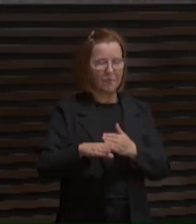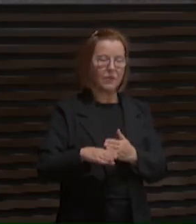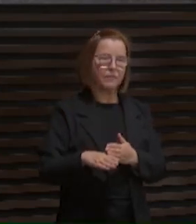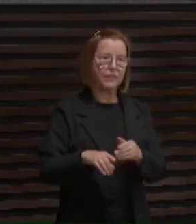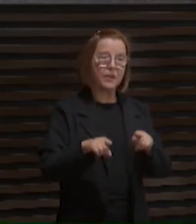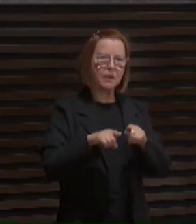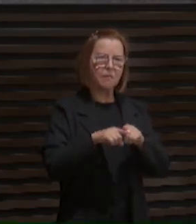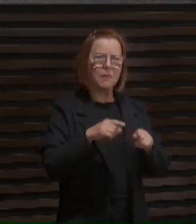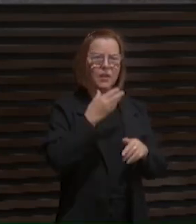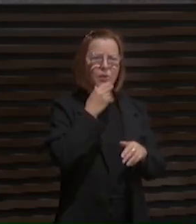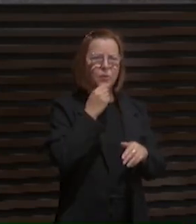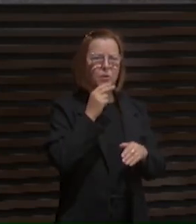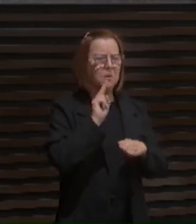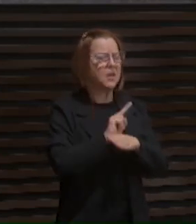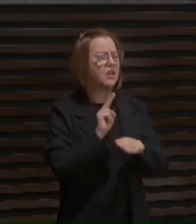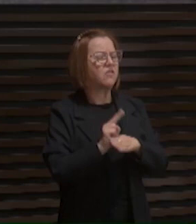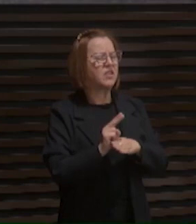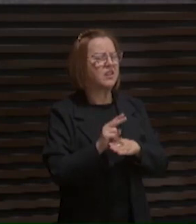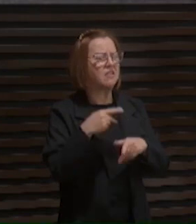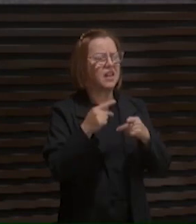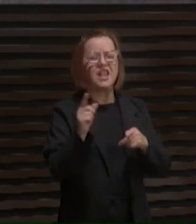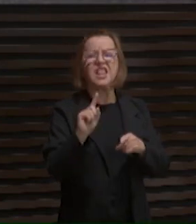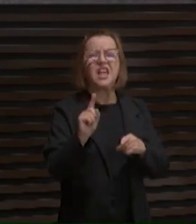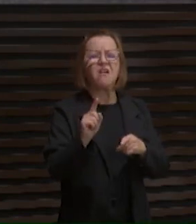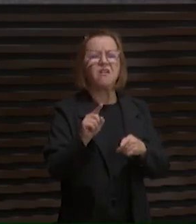carcereiro vira para mim e fala assim: não, você está preso, você não pode sair.